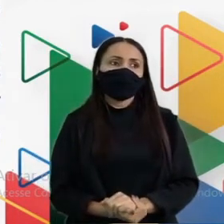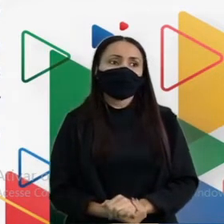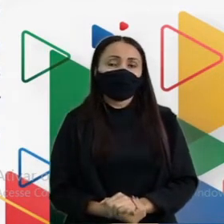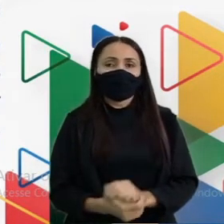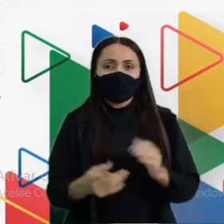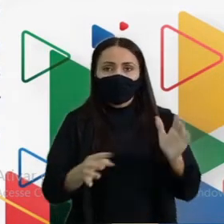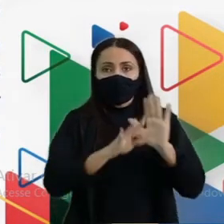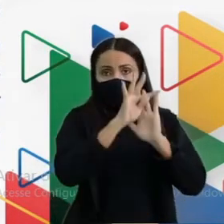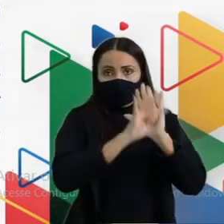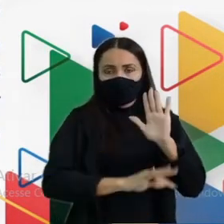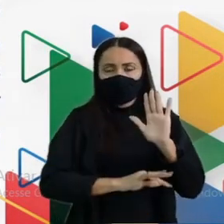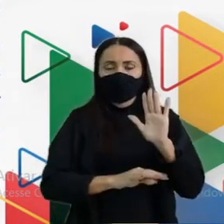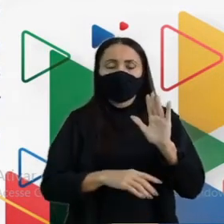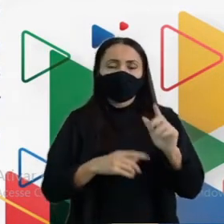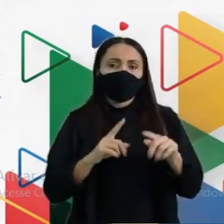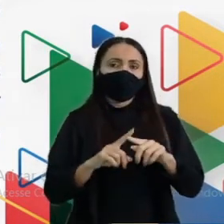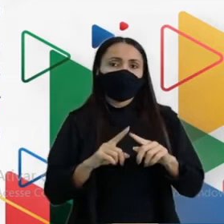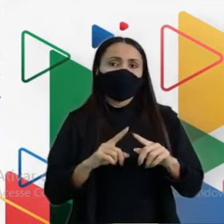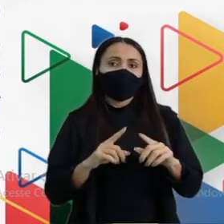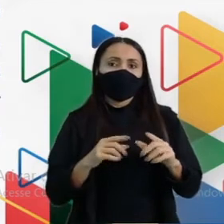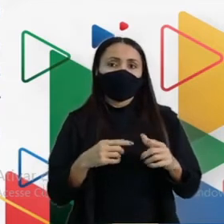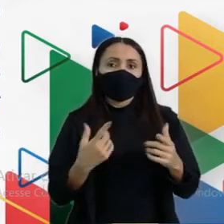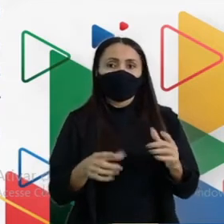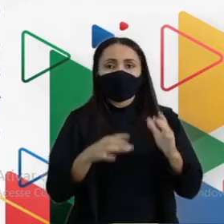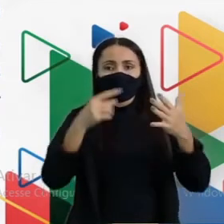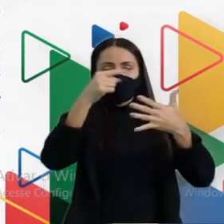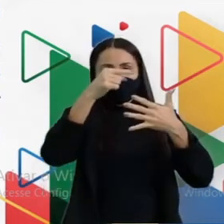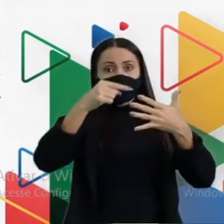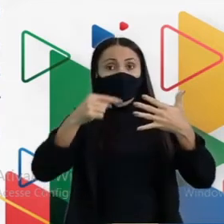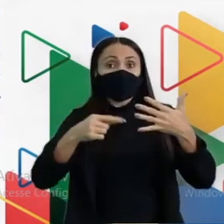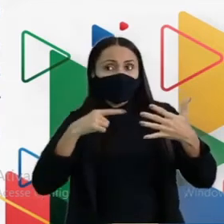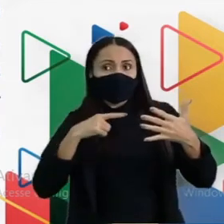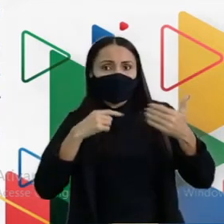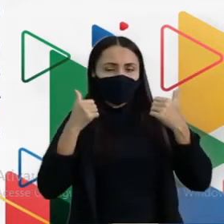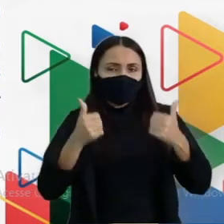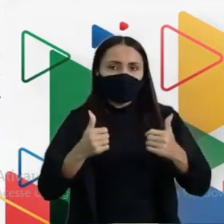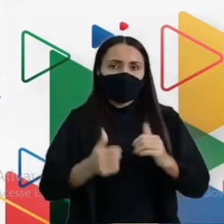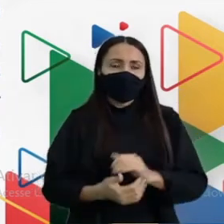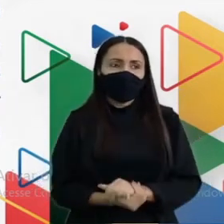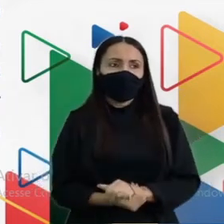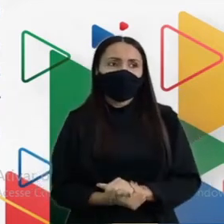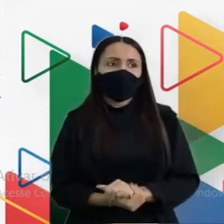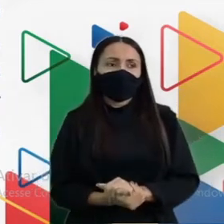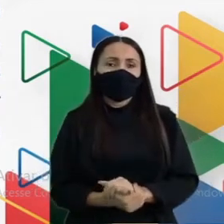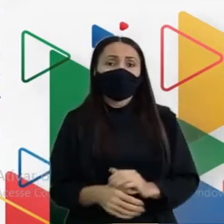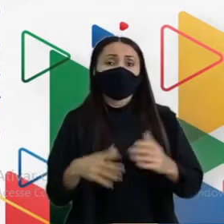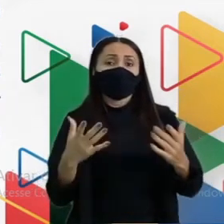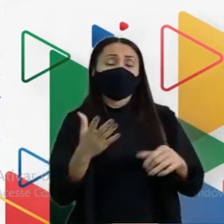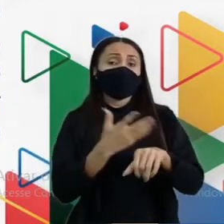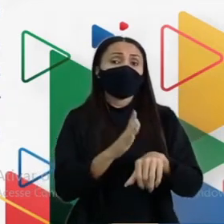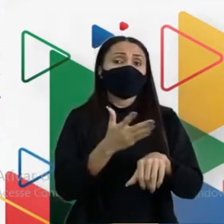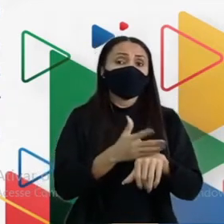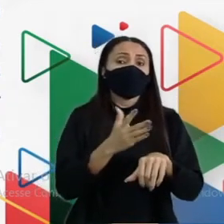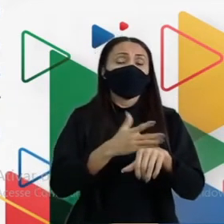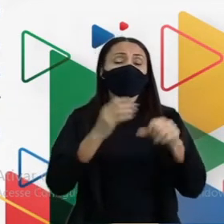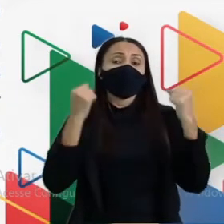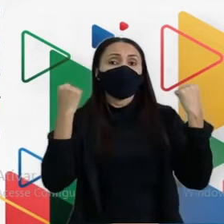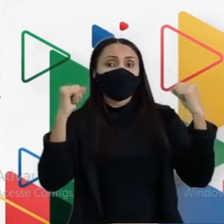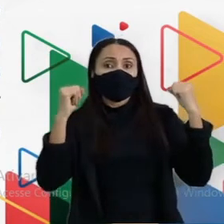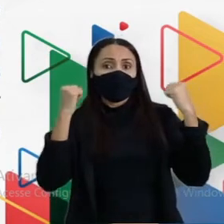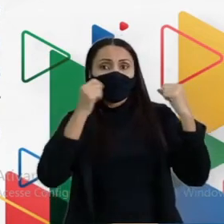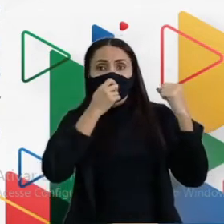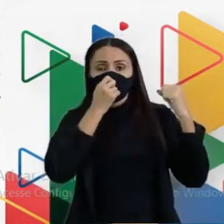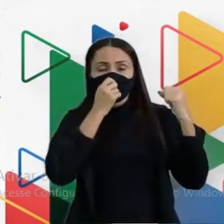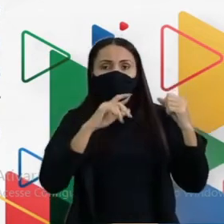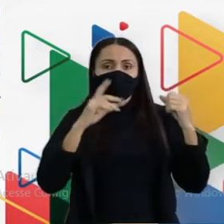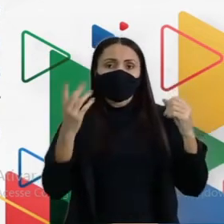esse texto porque eu acho muito interessante cada ponto que tem aí, tá certo? Diz assim, ó, quem pratica exercícios físicos